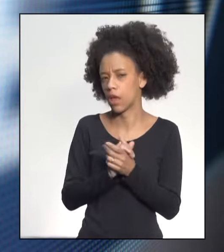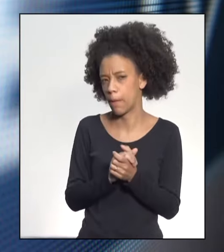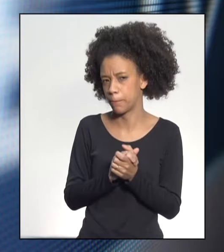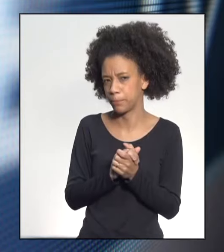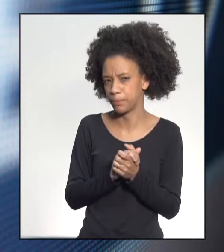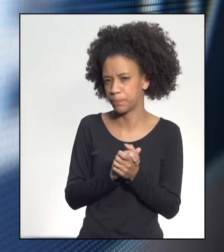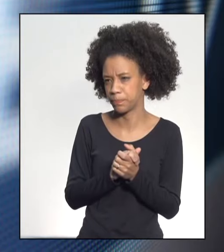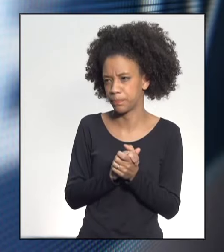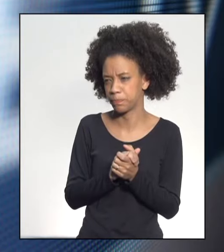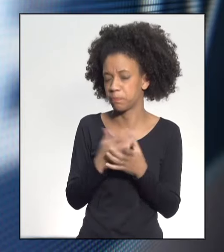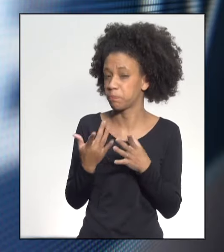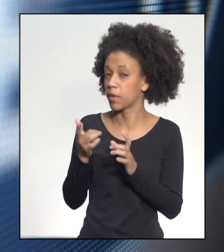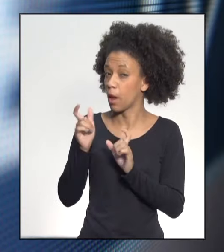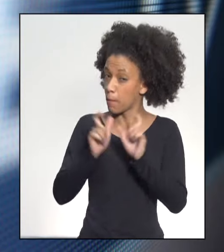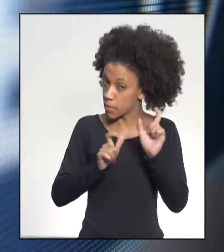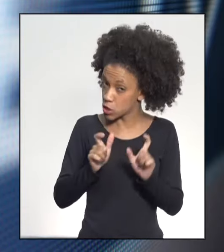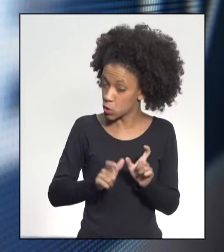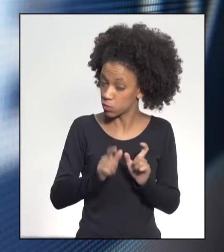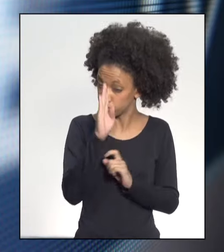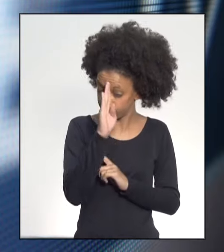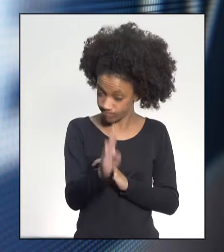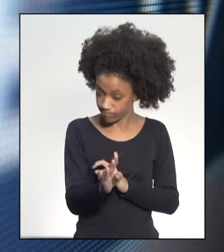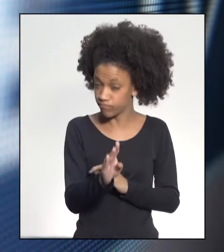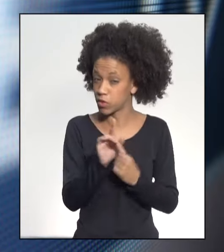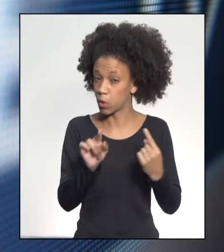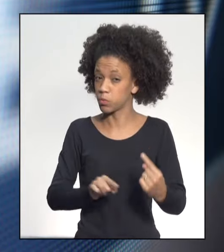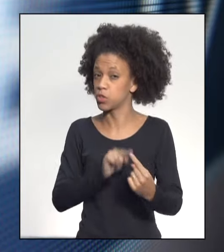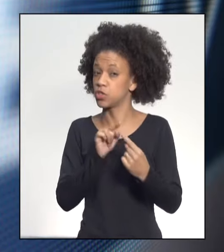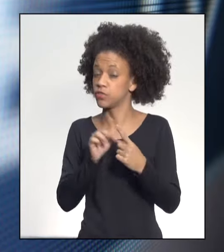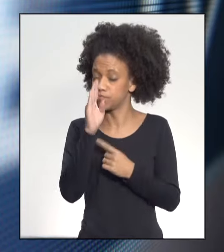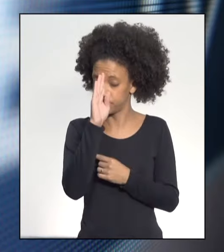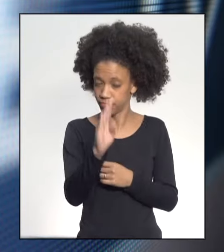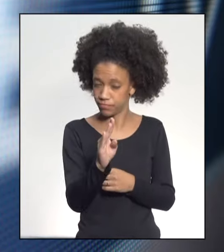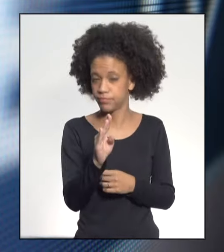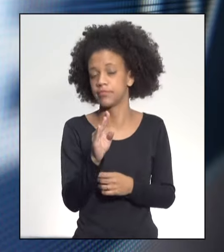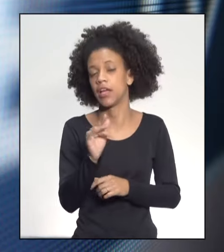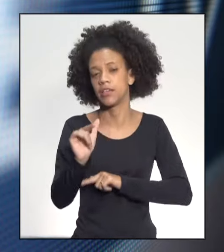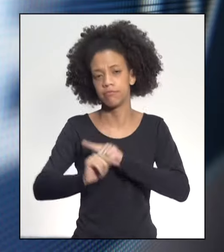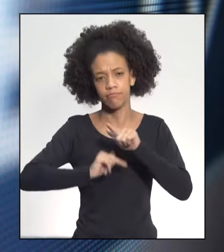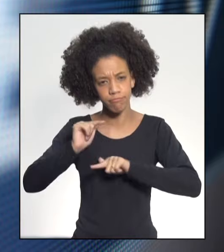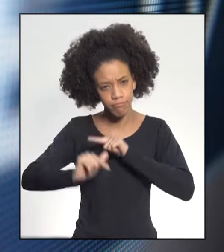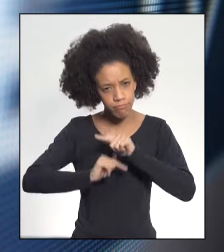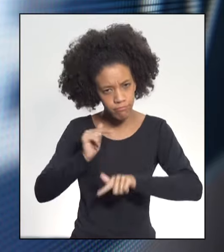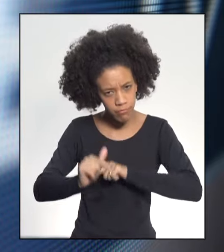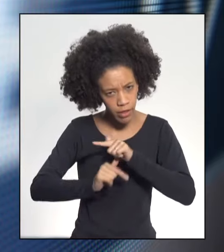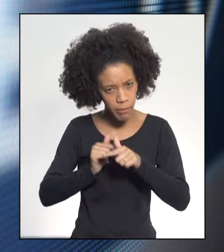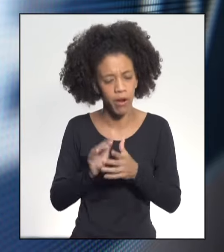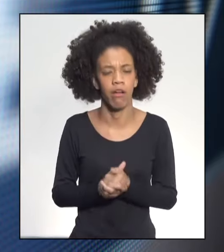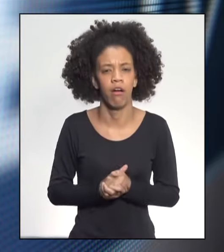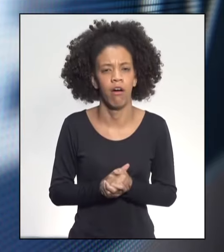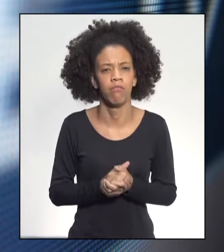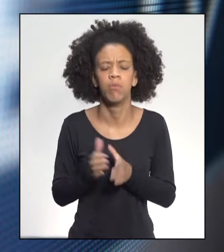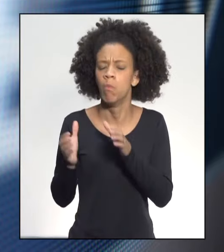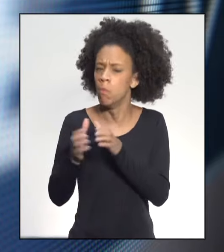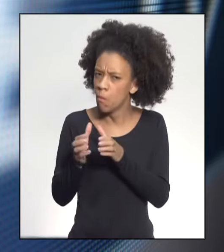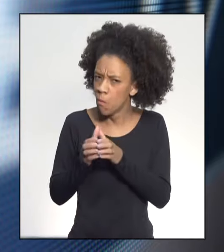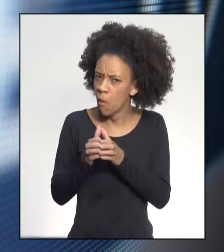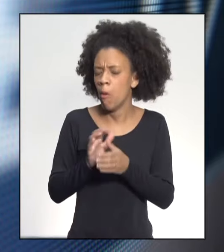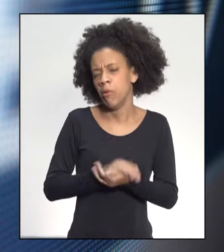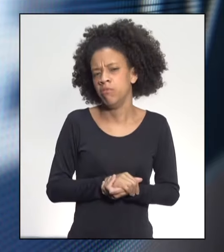pessoas específicas, grupos específicos, que trabalhavam em grupos